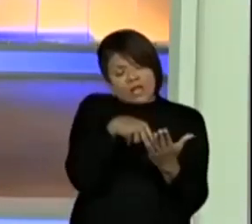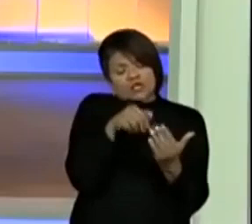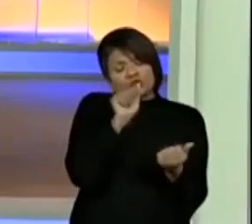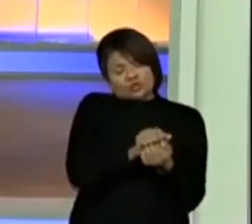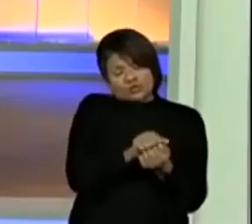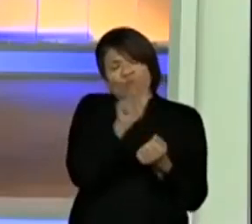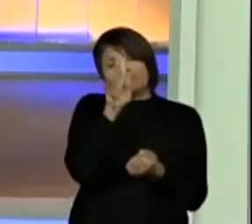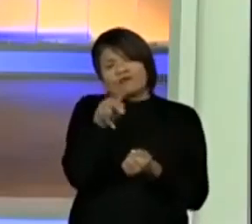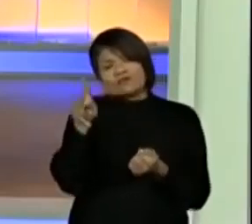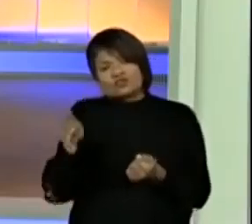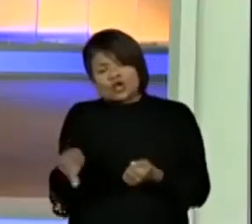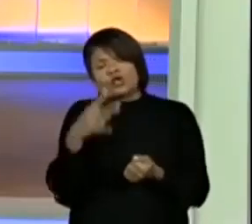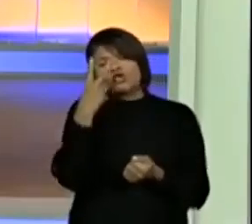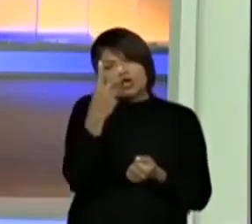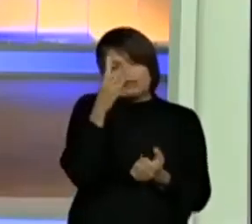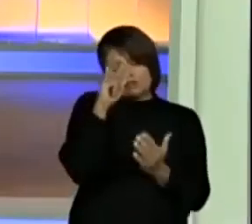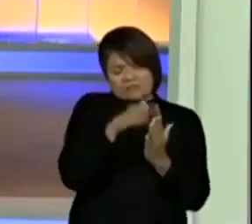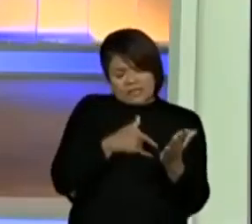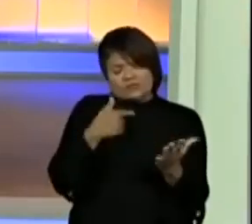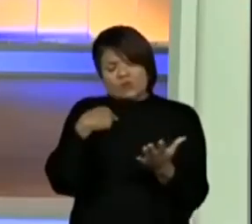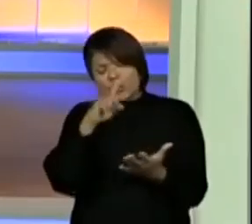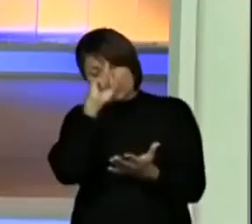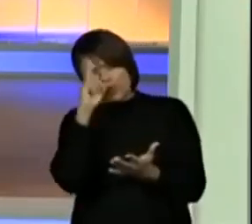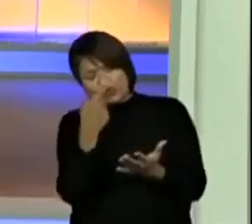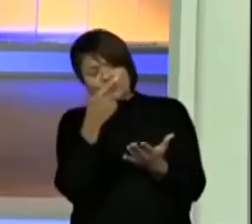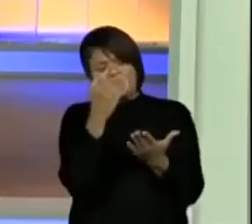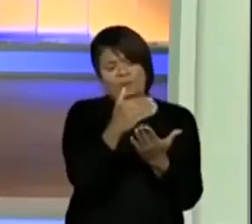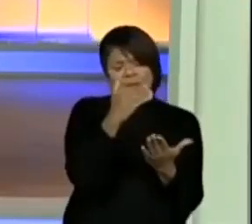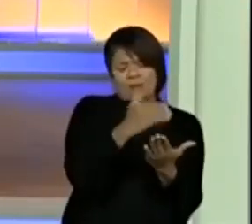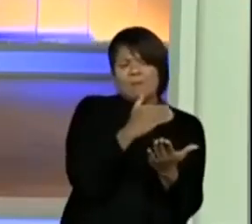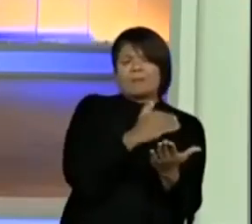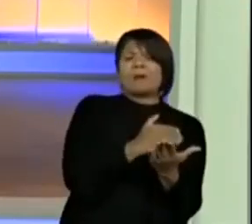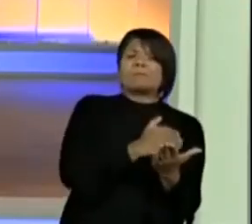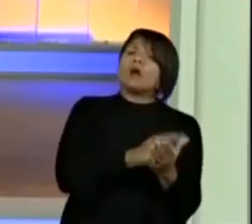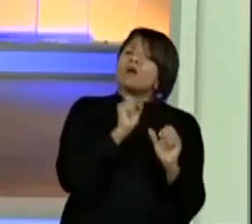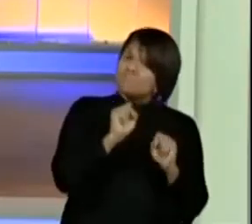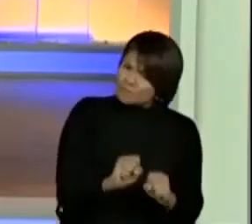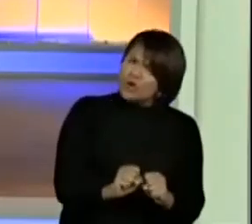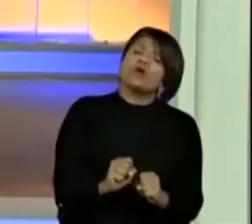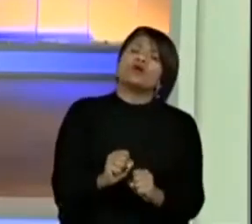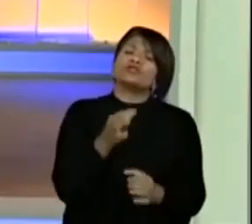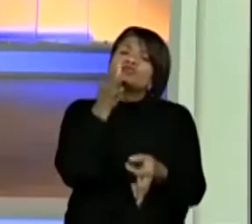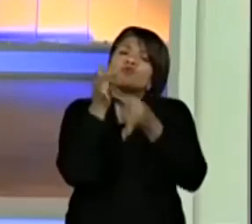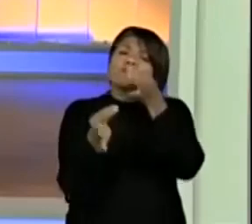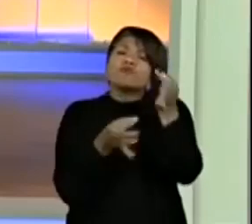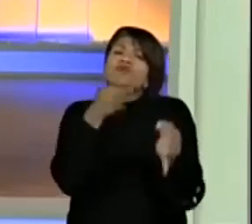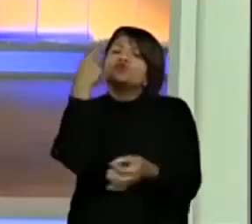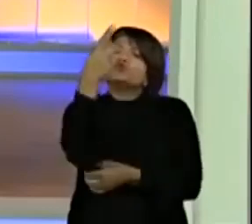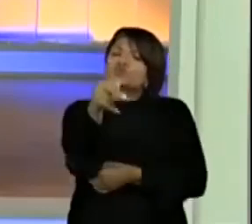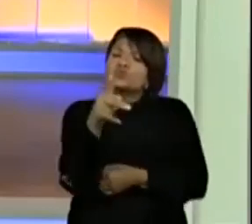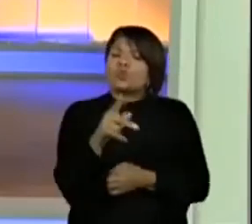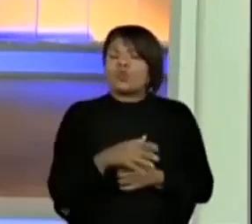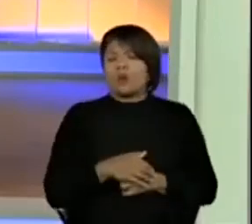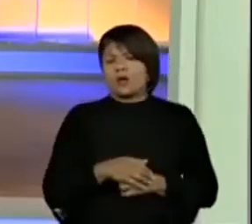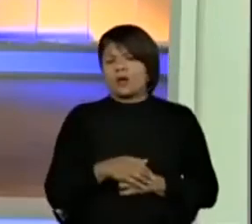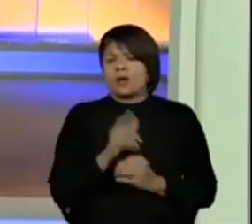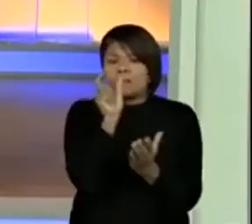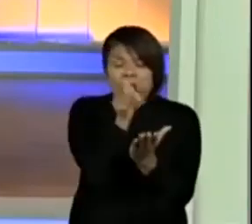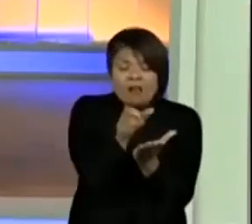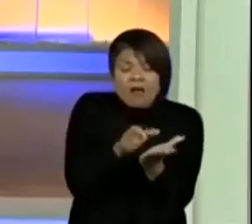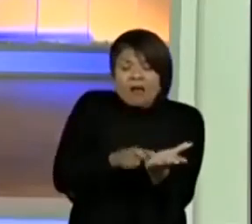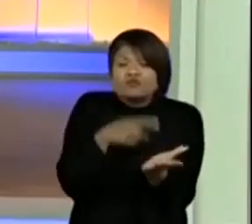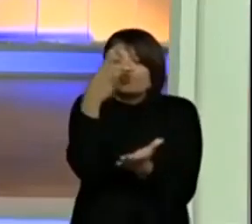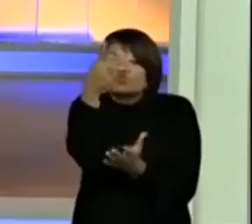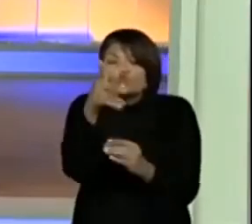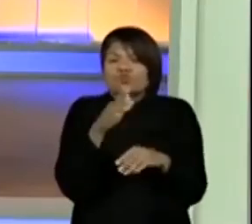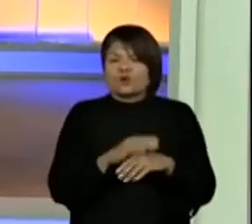a professora 2 textos, fiquei com dúvida nisso, você pode anotar suas dúvidas, né? Interagir em outros momentos com a